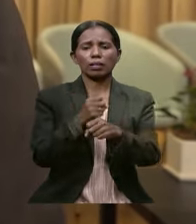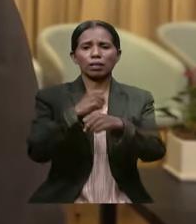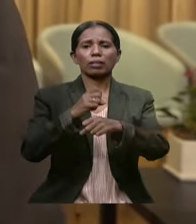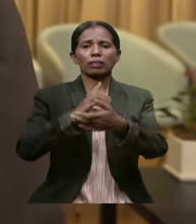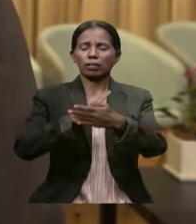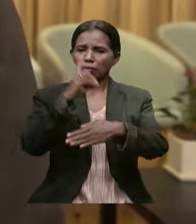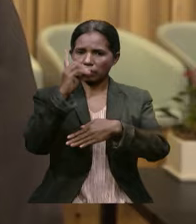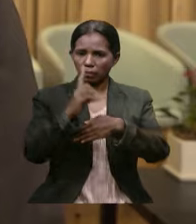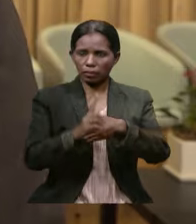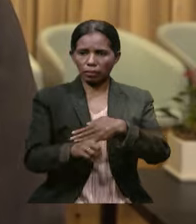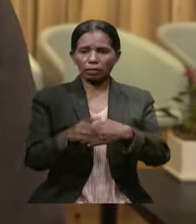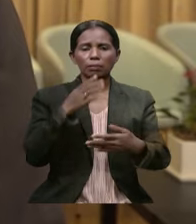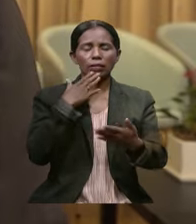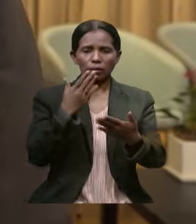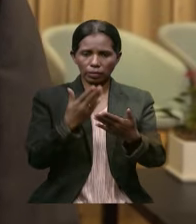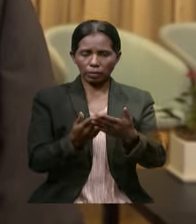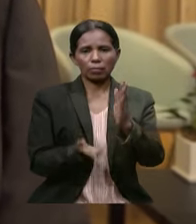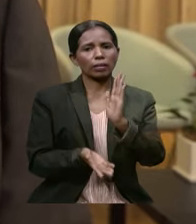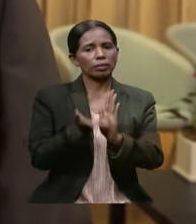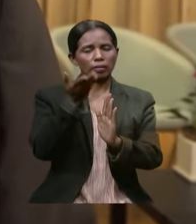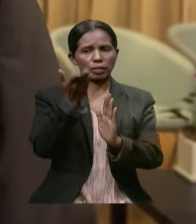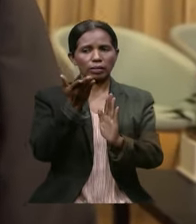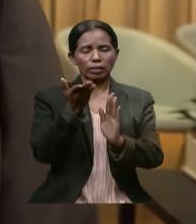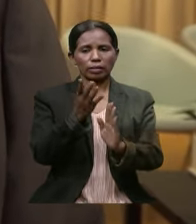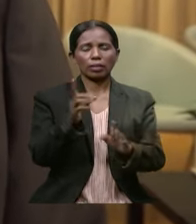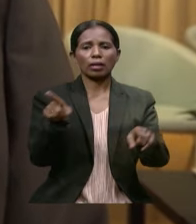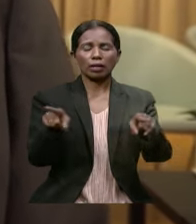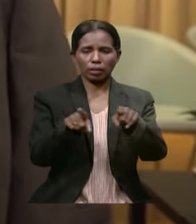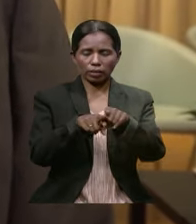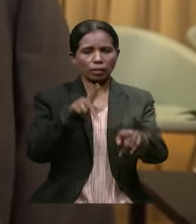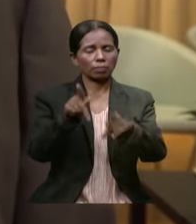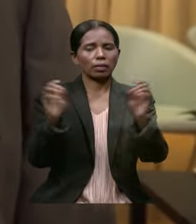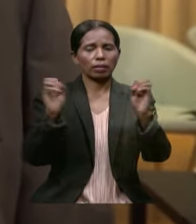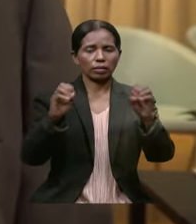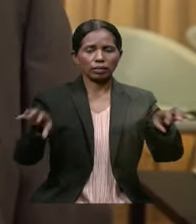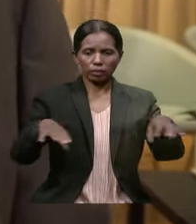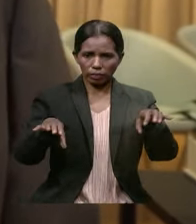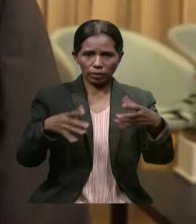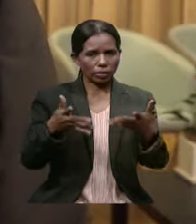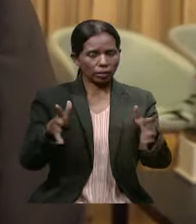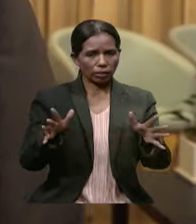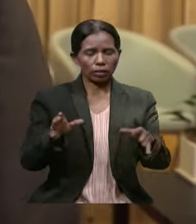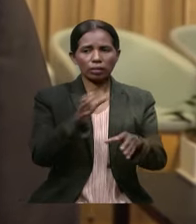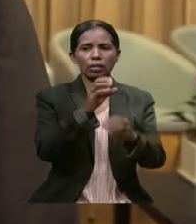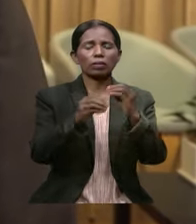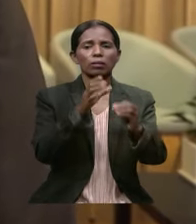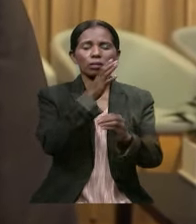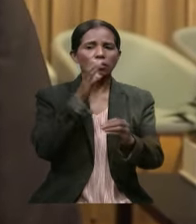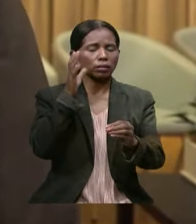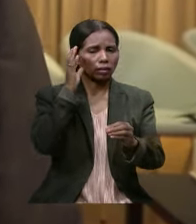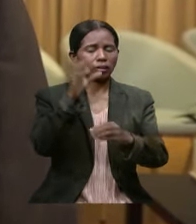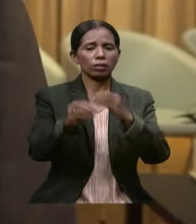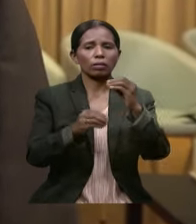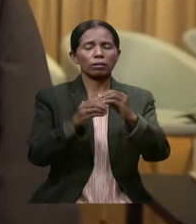é um belo dia que a bela sai. Constrói ida mas desemprego, né? Ida setor da agricultura, ida turismo para